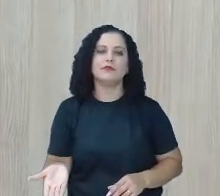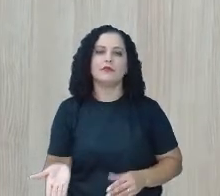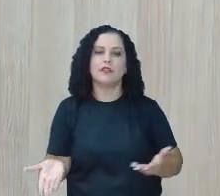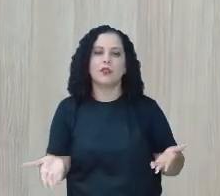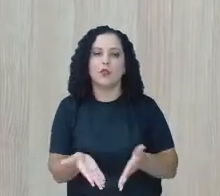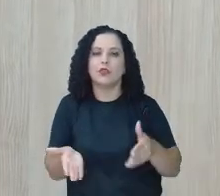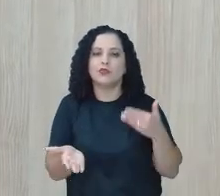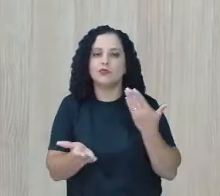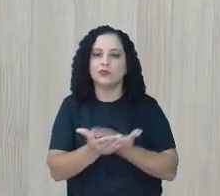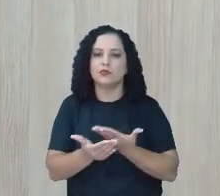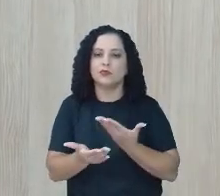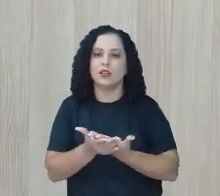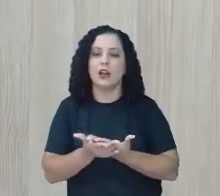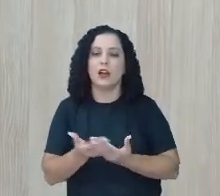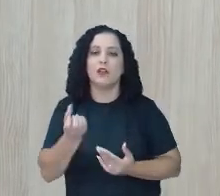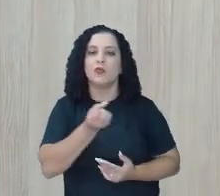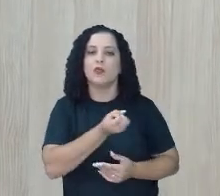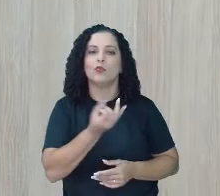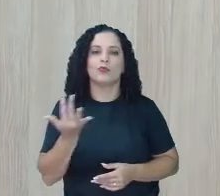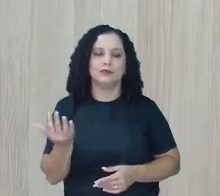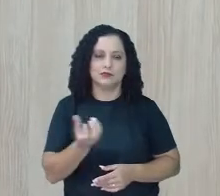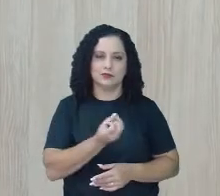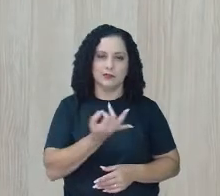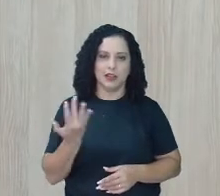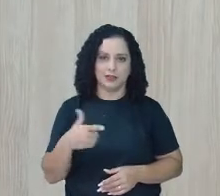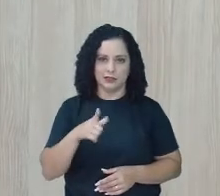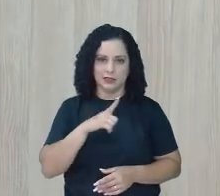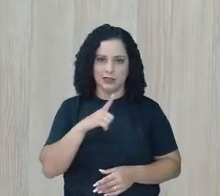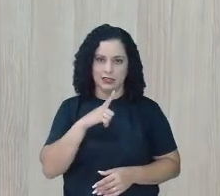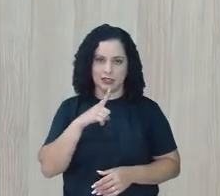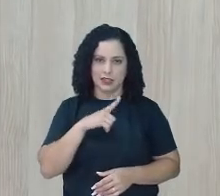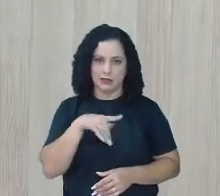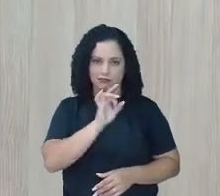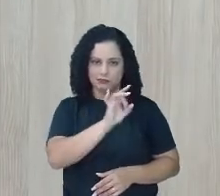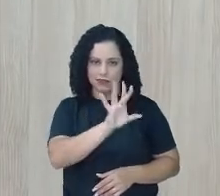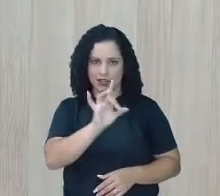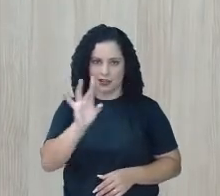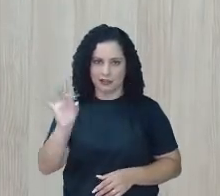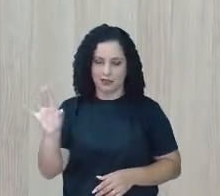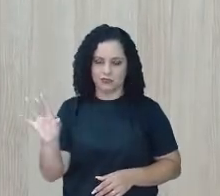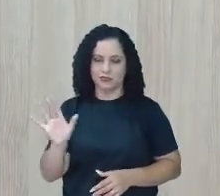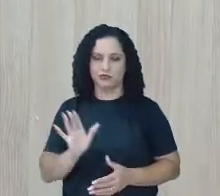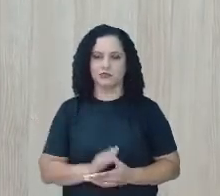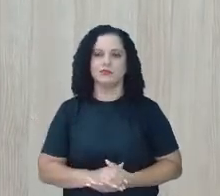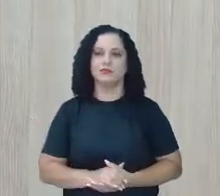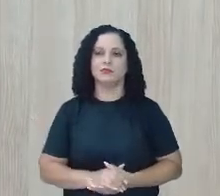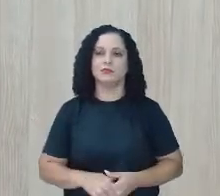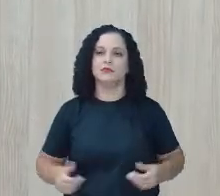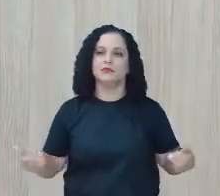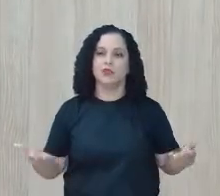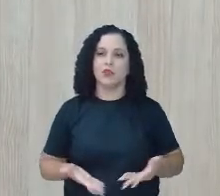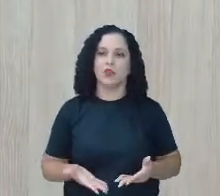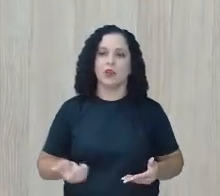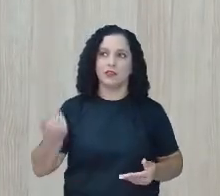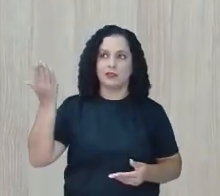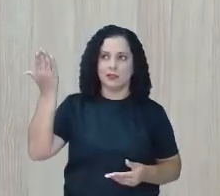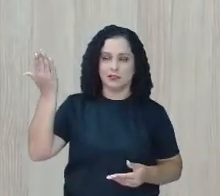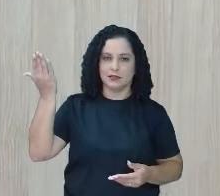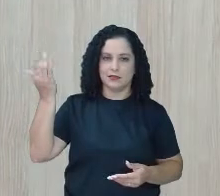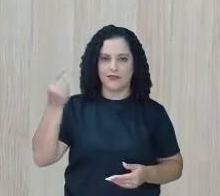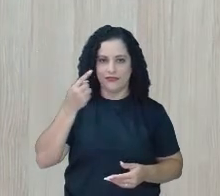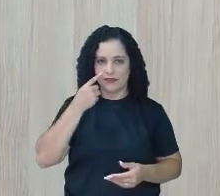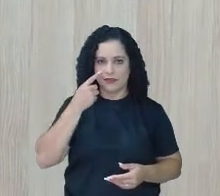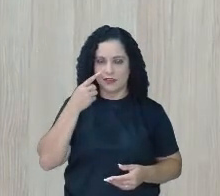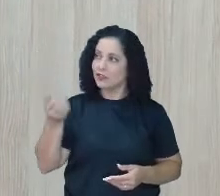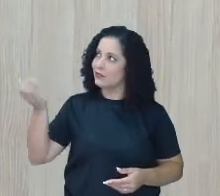aqui, agora, de fato, a quantidade que a gente tem partindo de cada vértice. Ó, se eu vou sair desse vértice aqui e eu